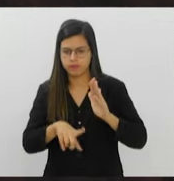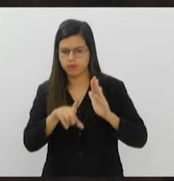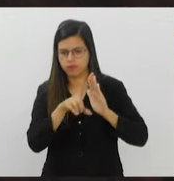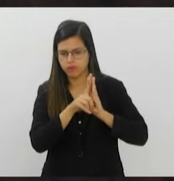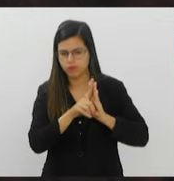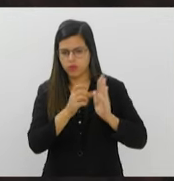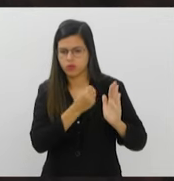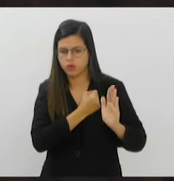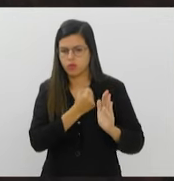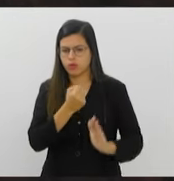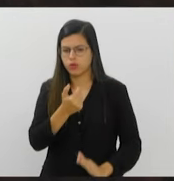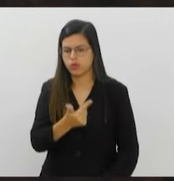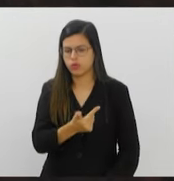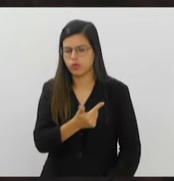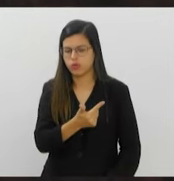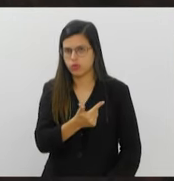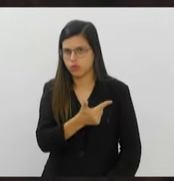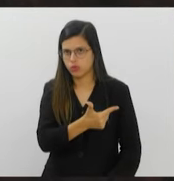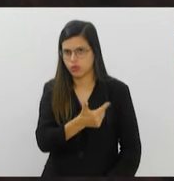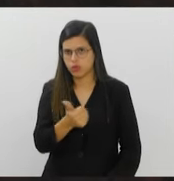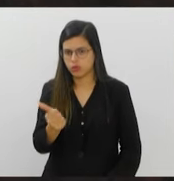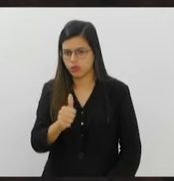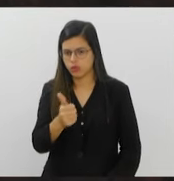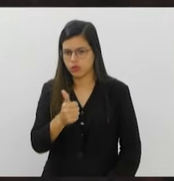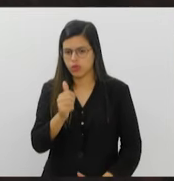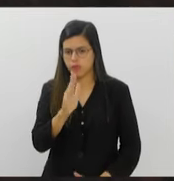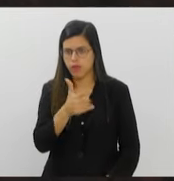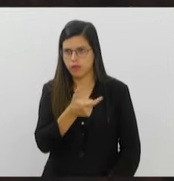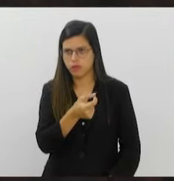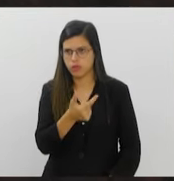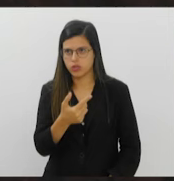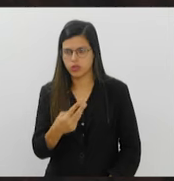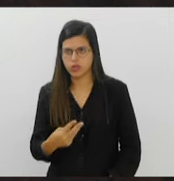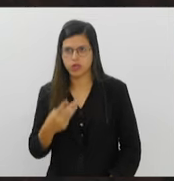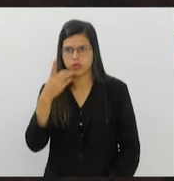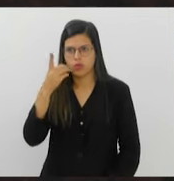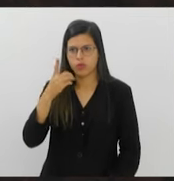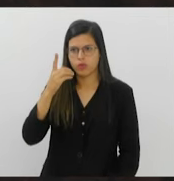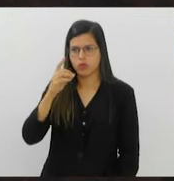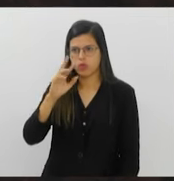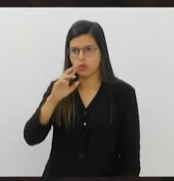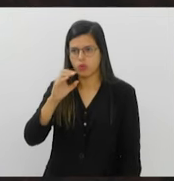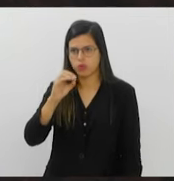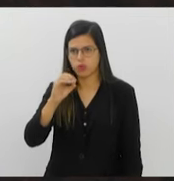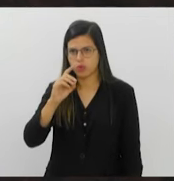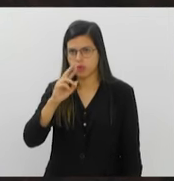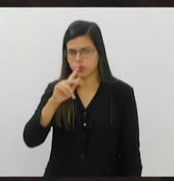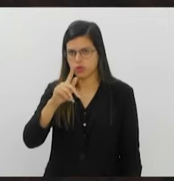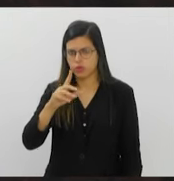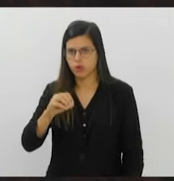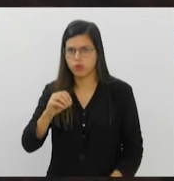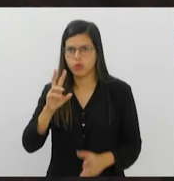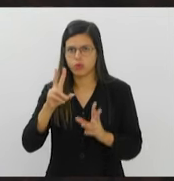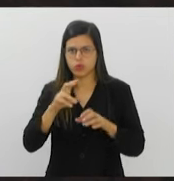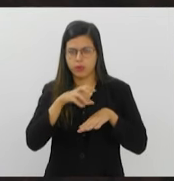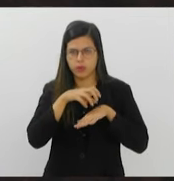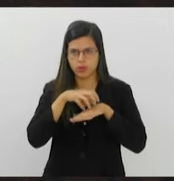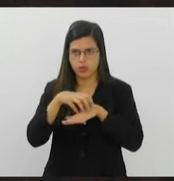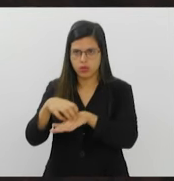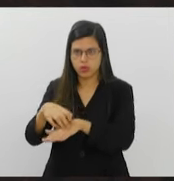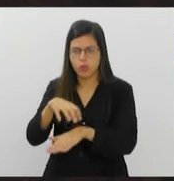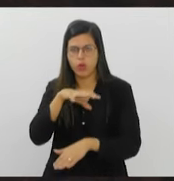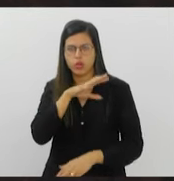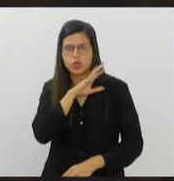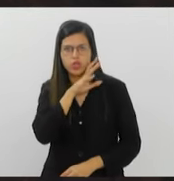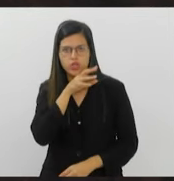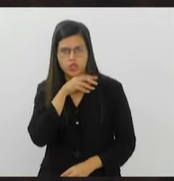Projeto de lei número 211, de 23, de autoria do deputado Rodrigo Amorim, que dispõe sobre o transporte de animal de assistência emocional